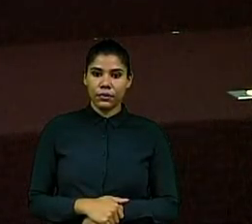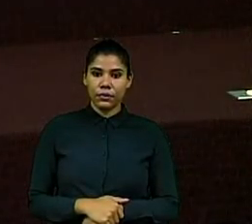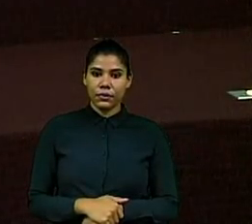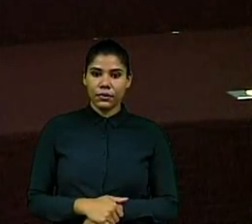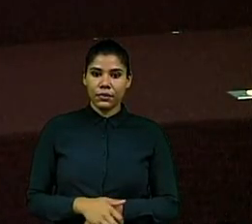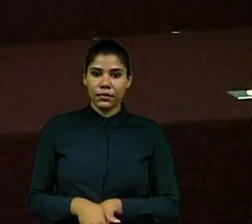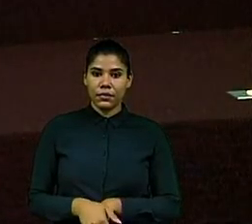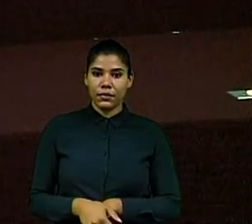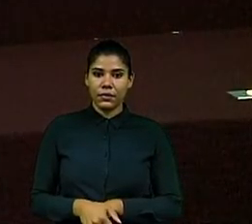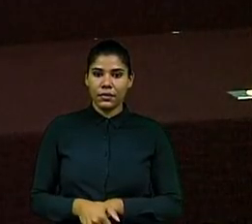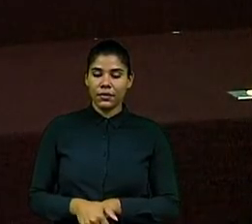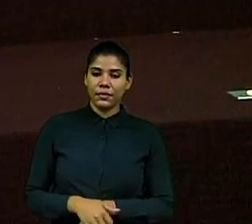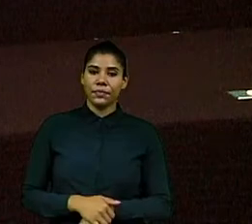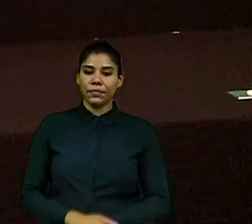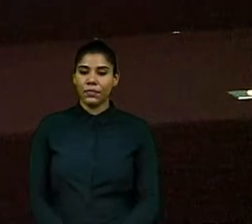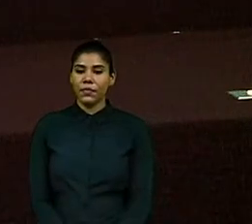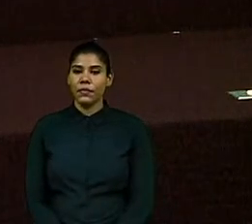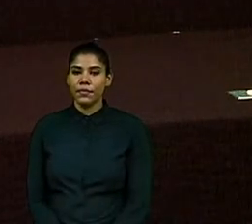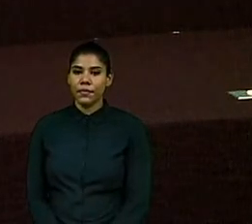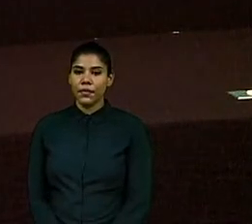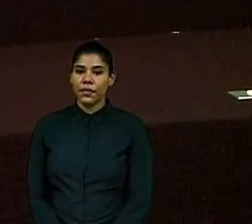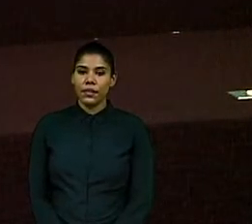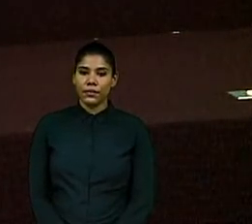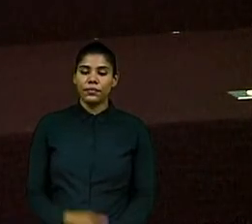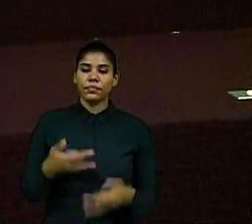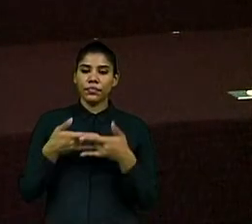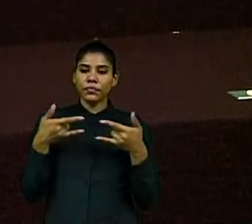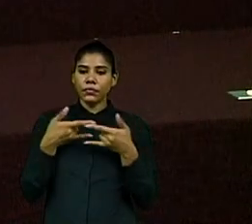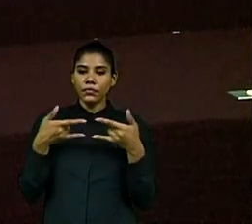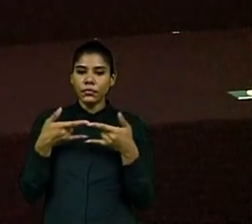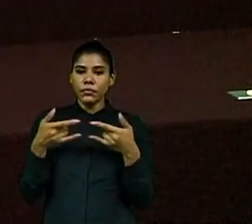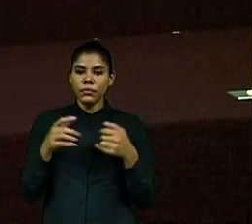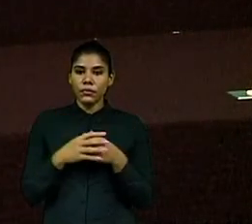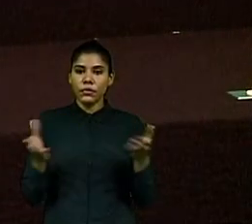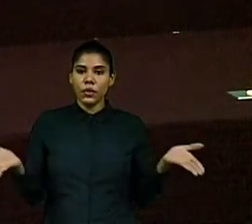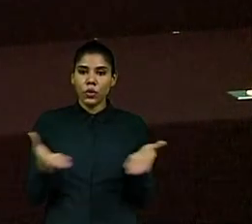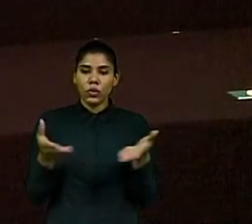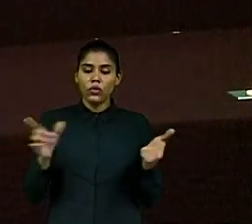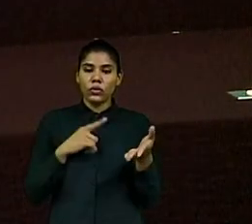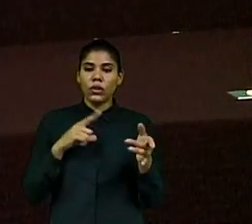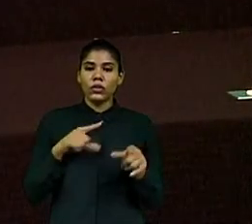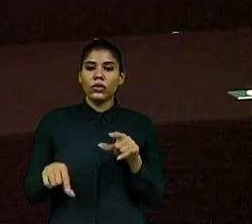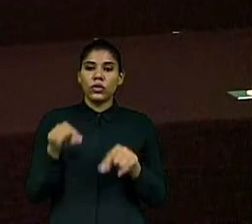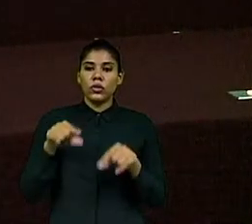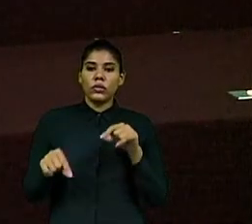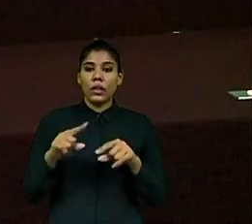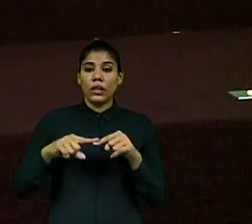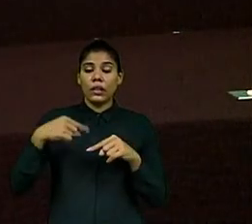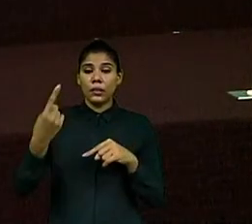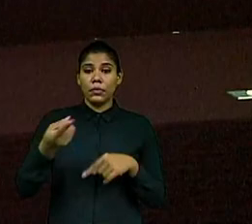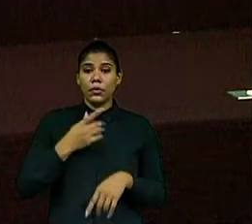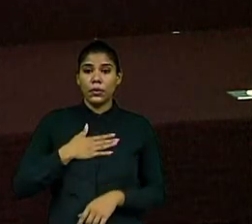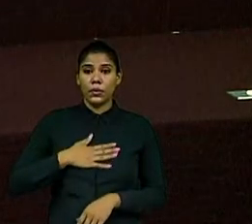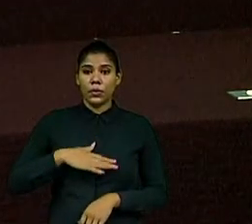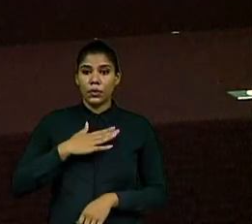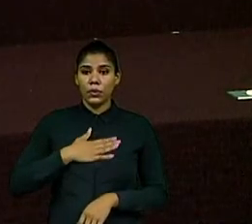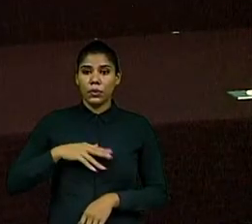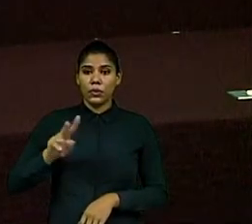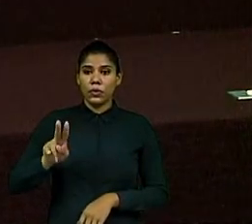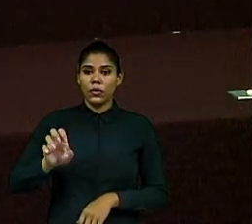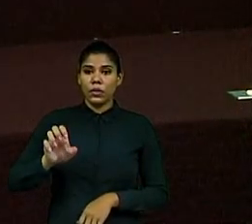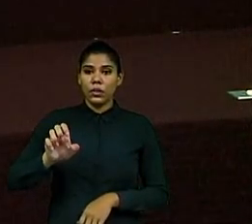Ei Cássia eu tô com a carteirinha viu gente hoje tem sorteio depois do intervalo tem sorteio no veleiro